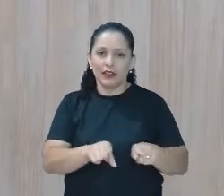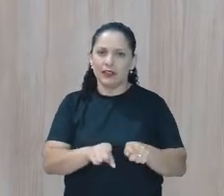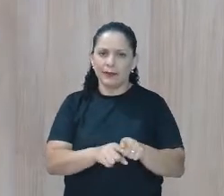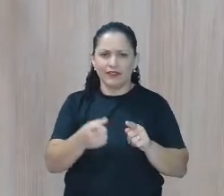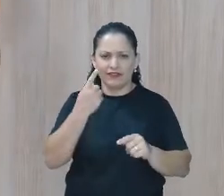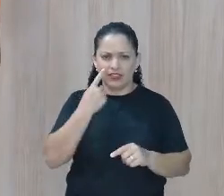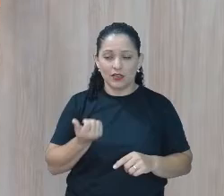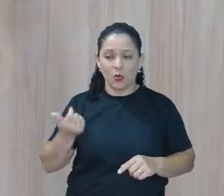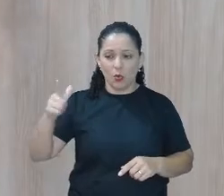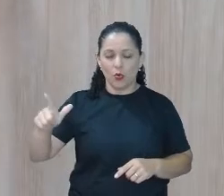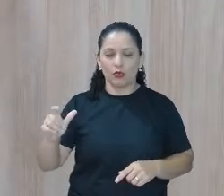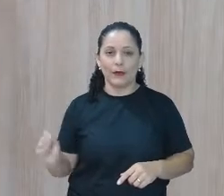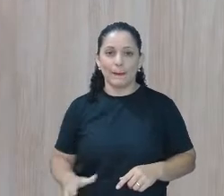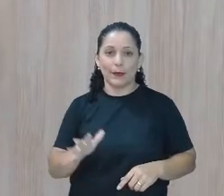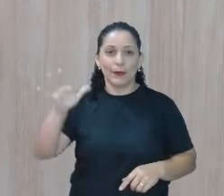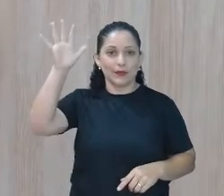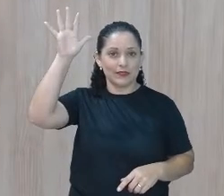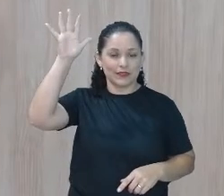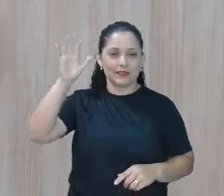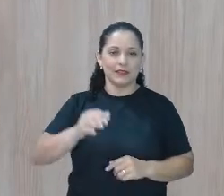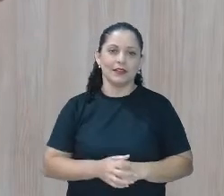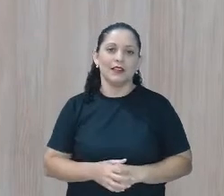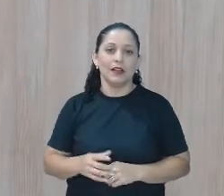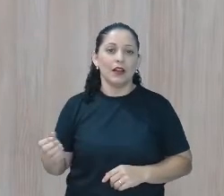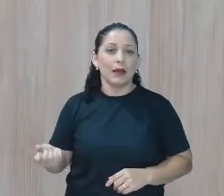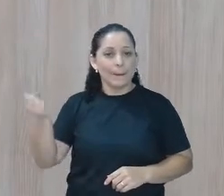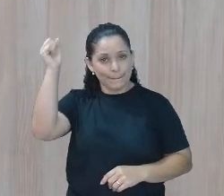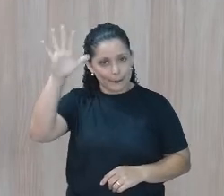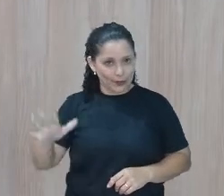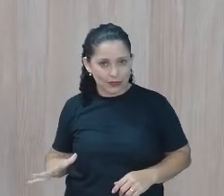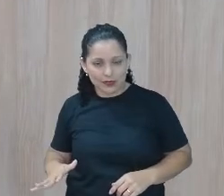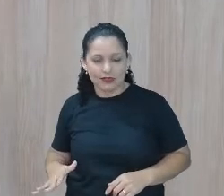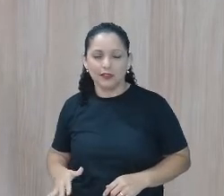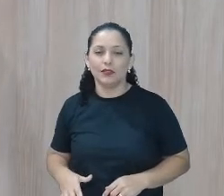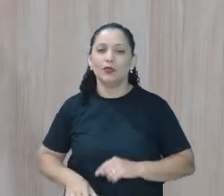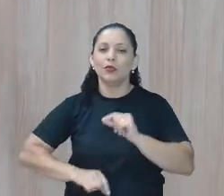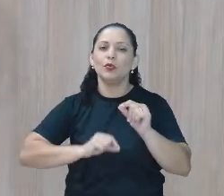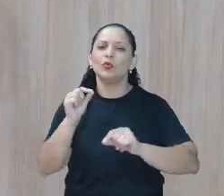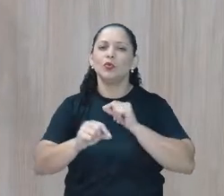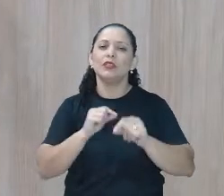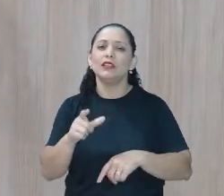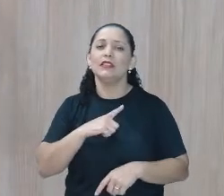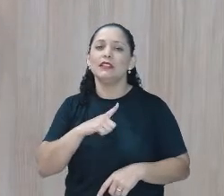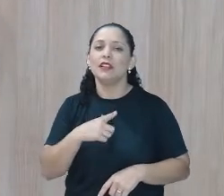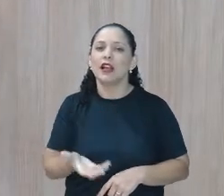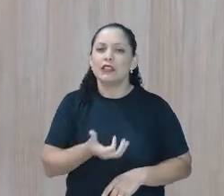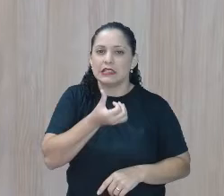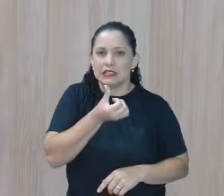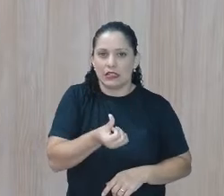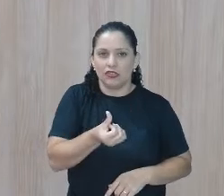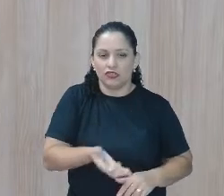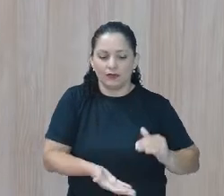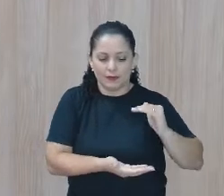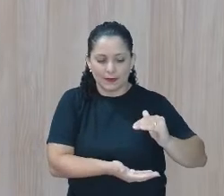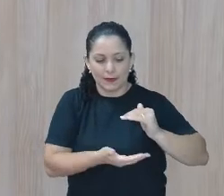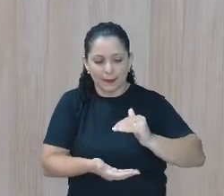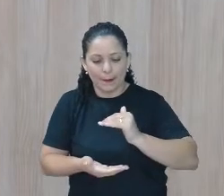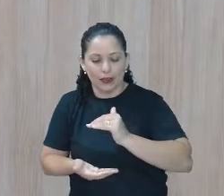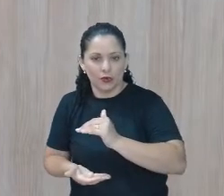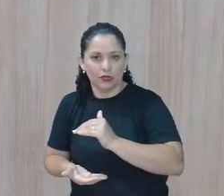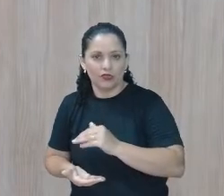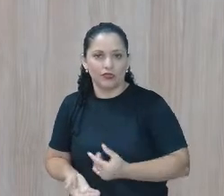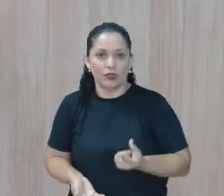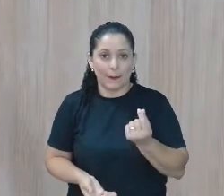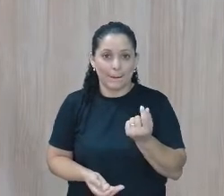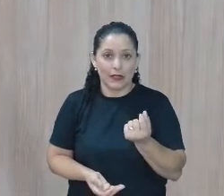outra promoção, que foi que, a partir de 6 unidades do pacotezinho de leite lá de 200 gramas, eu pegava